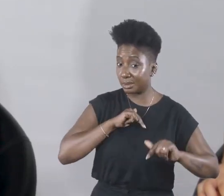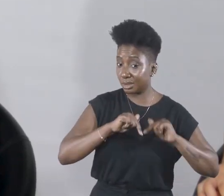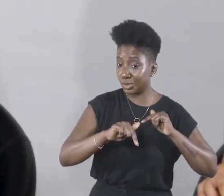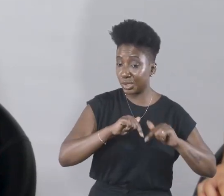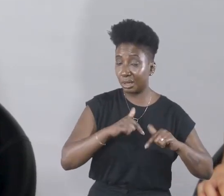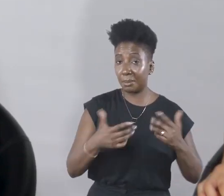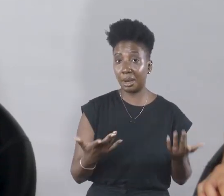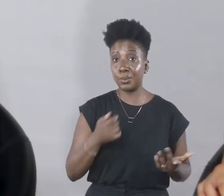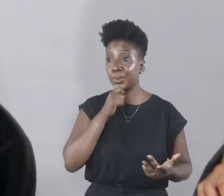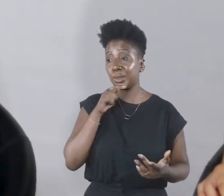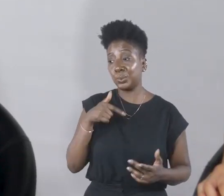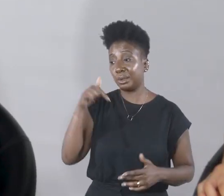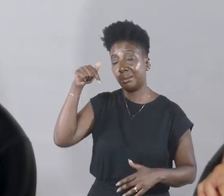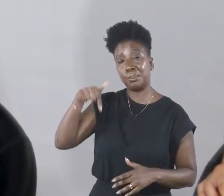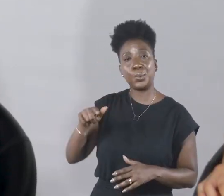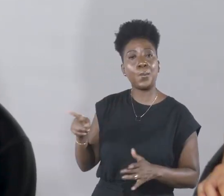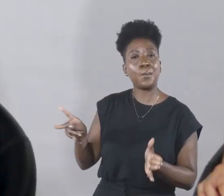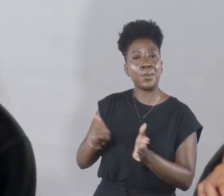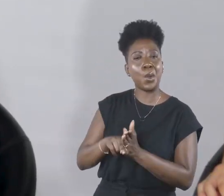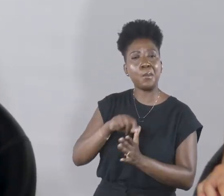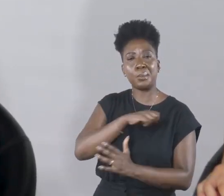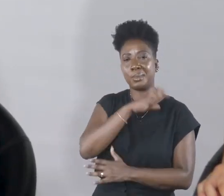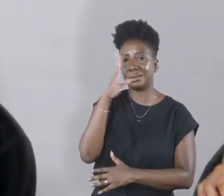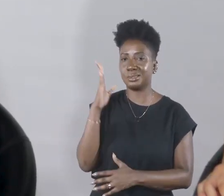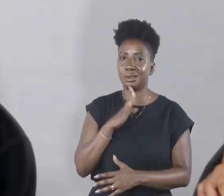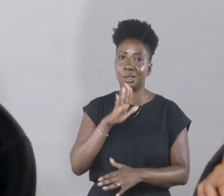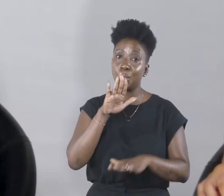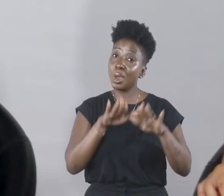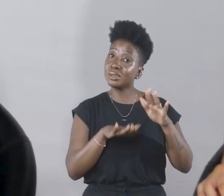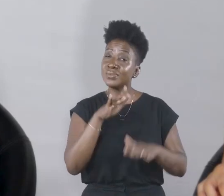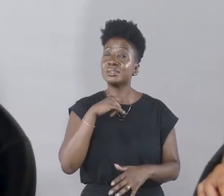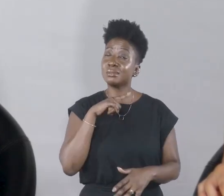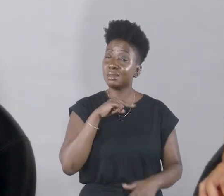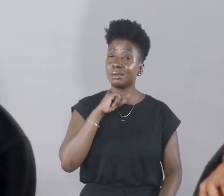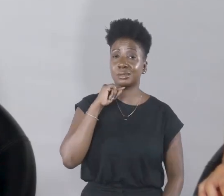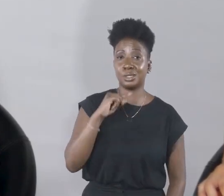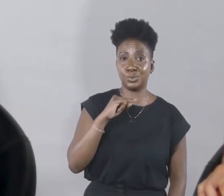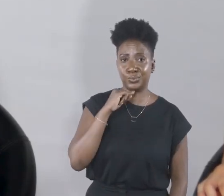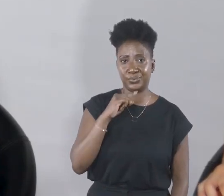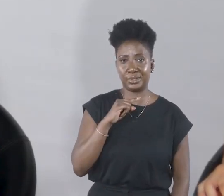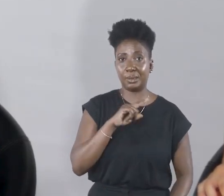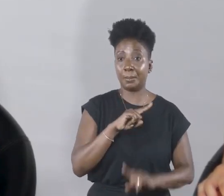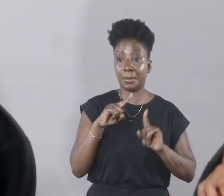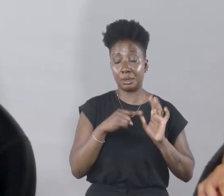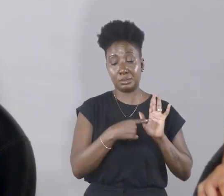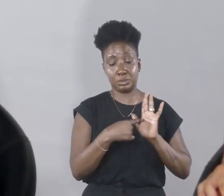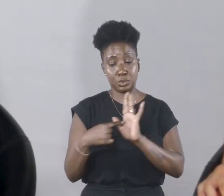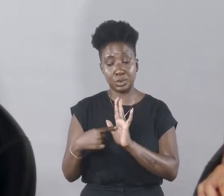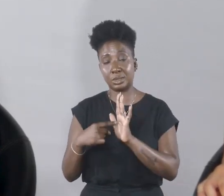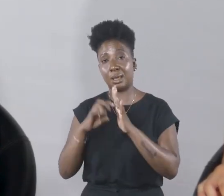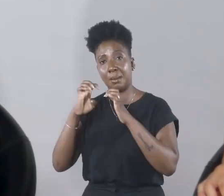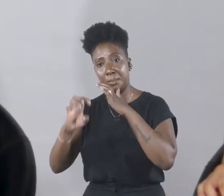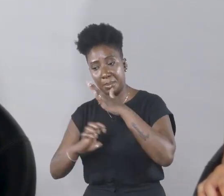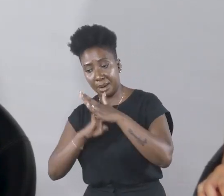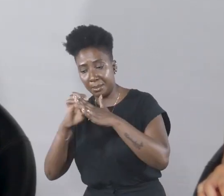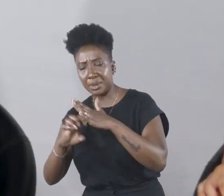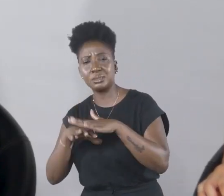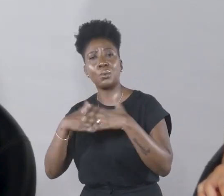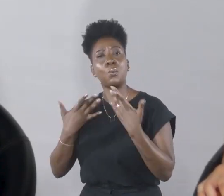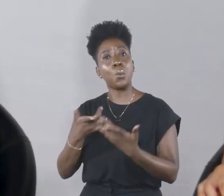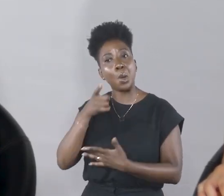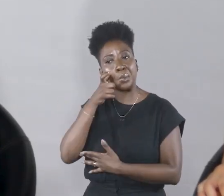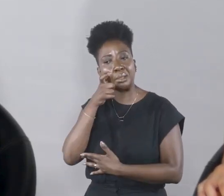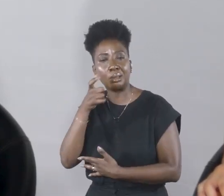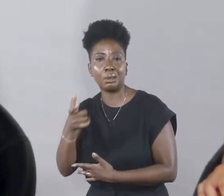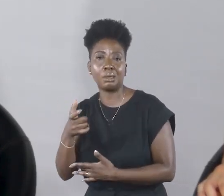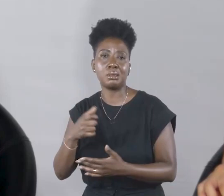tem brasileiro que está precisando de emprego, ou se nem tem emprego para o brasileiro. Talvez tenha essa pergunta que aparece, mas a gente sempre fala para a empresa, olha,